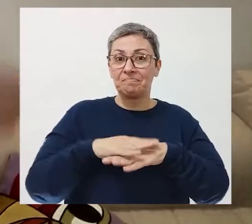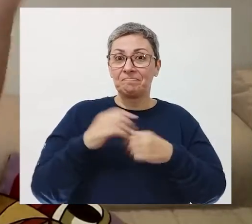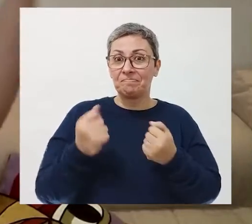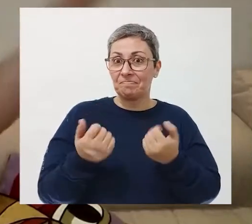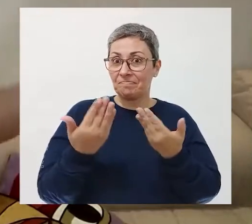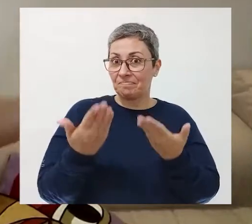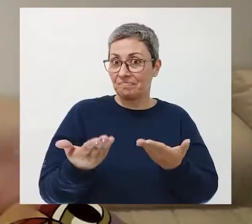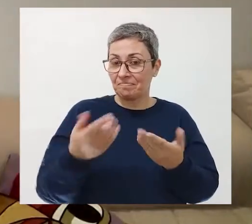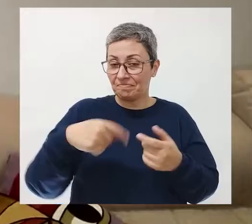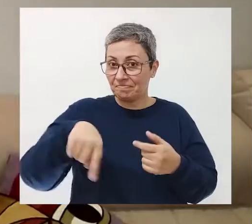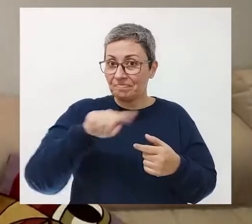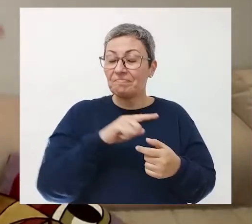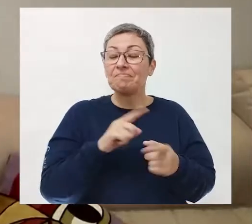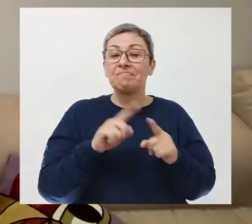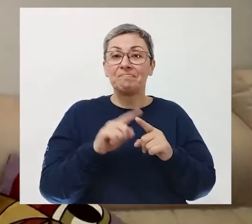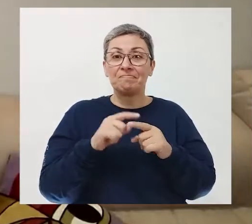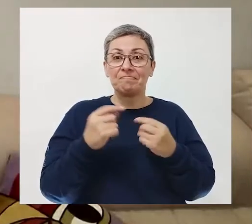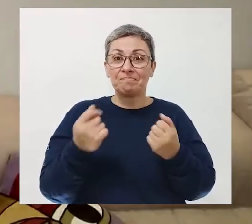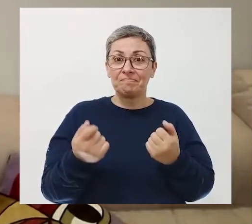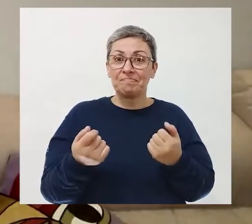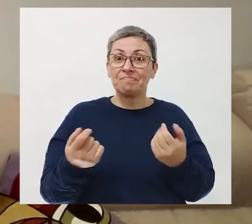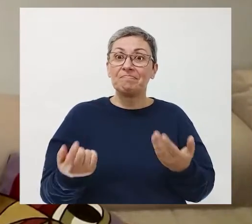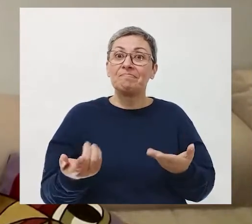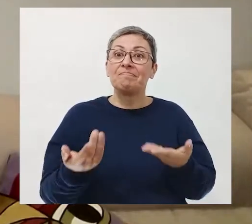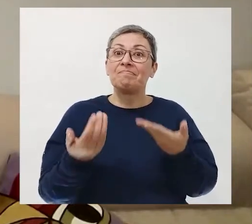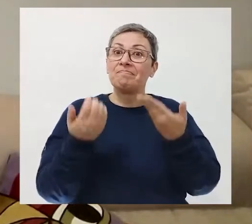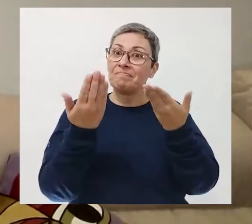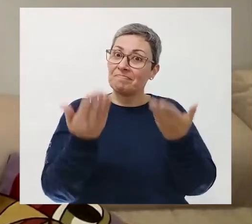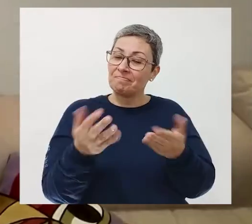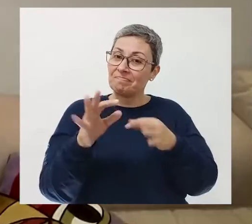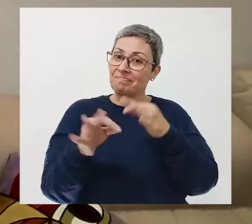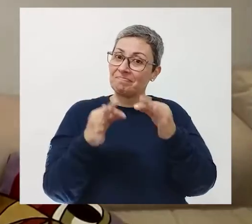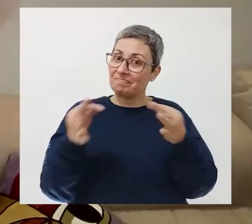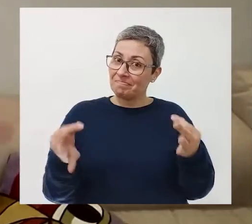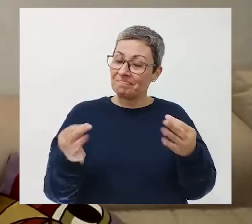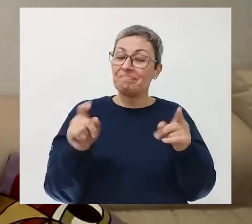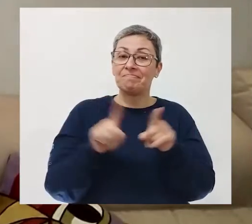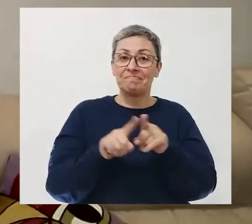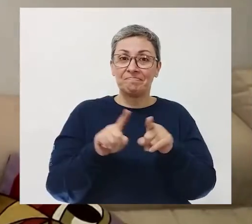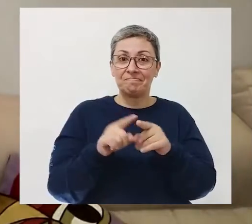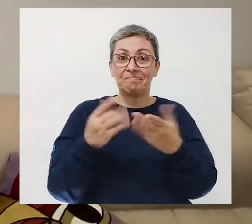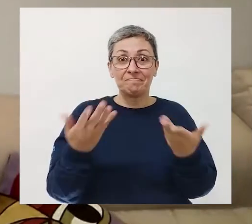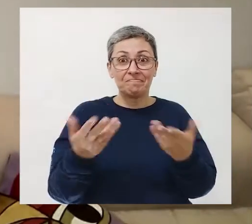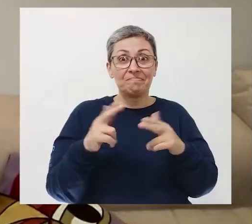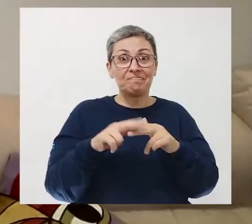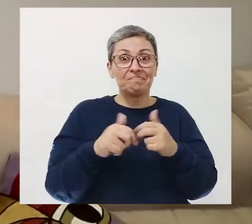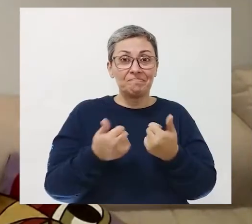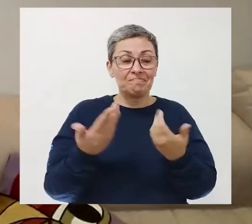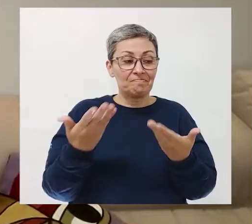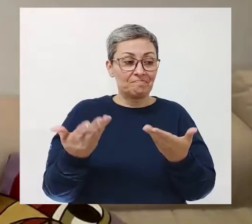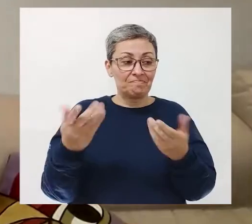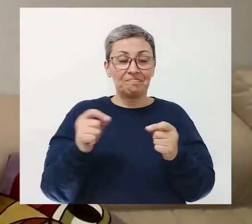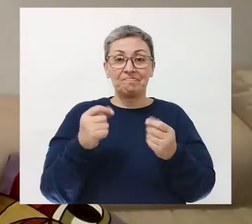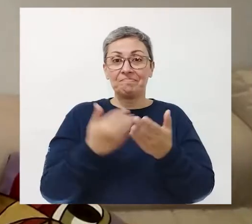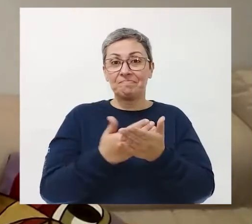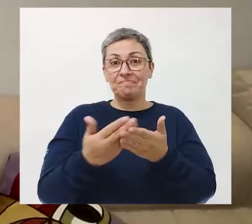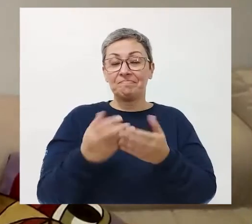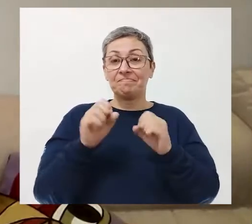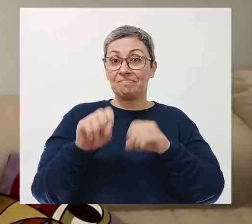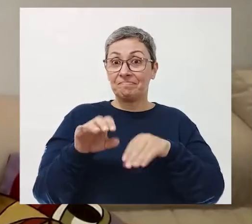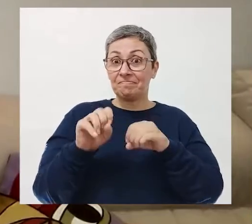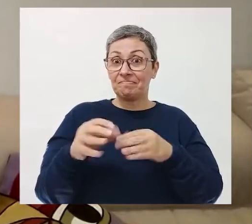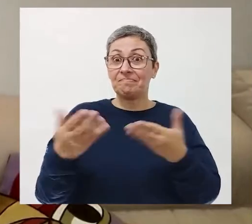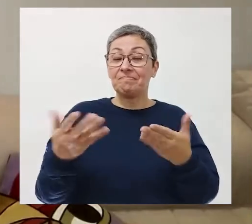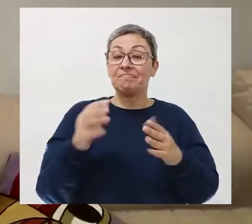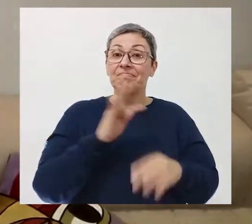vocês, né? Pra gente, a gente vai retribuir esse presente. Então, para isso, como eu falei agora no comecinho, eu vou ensinar